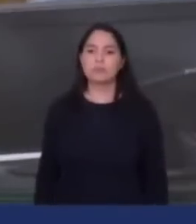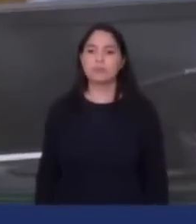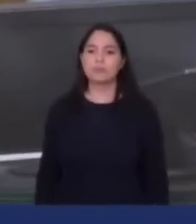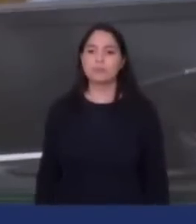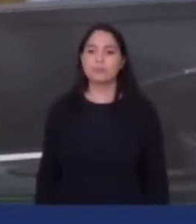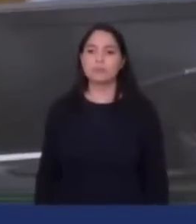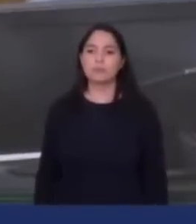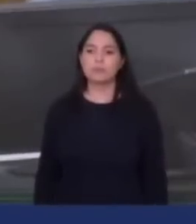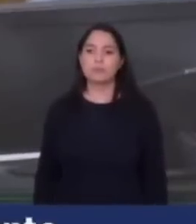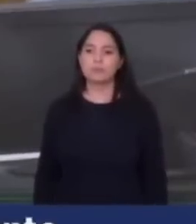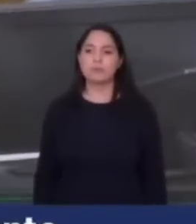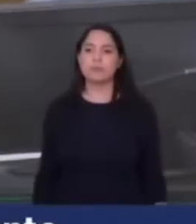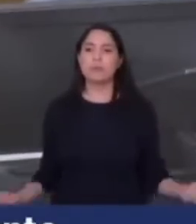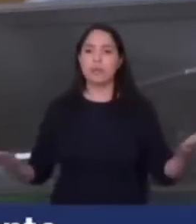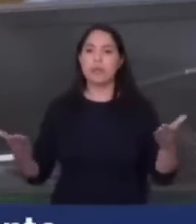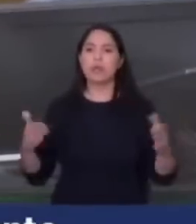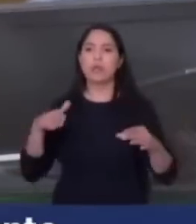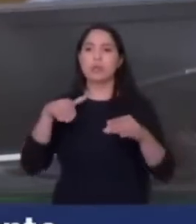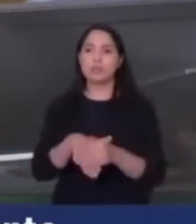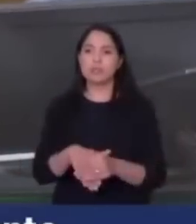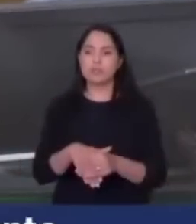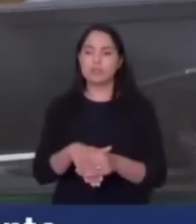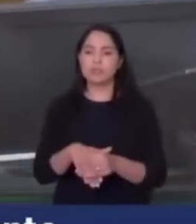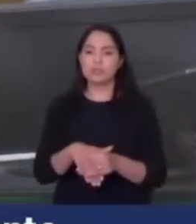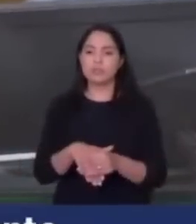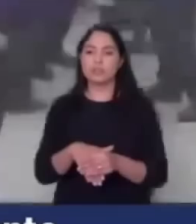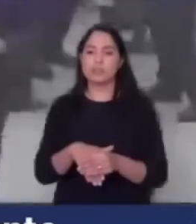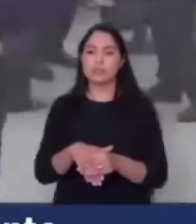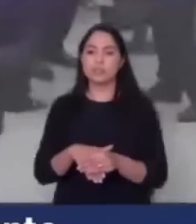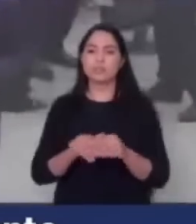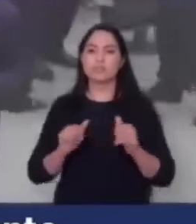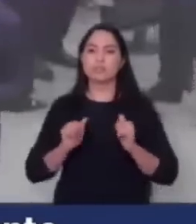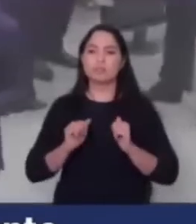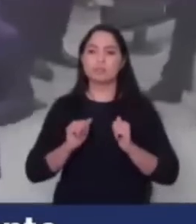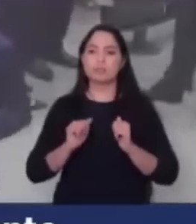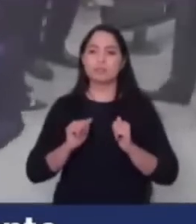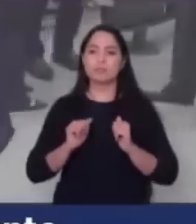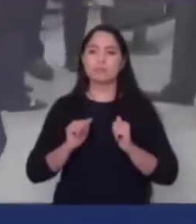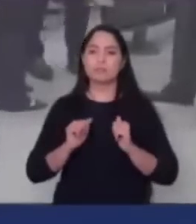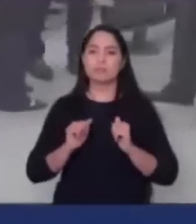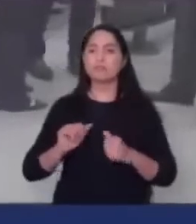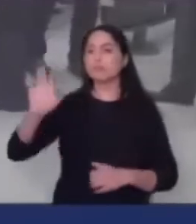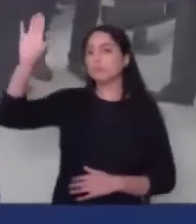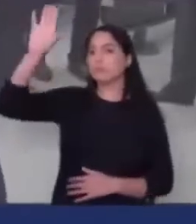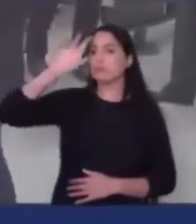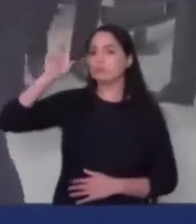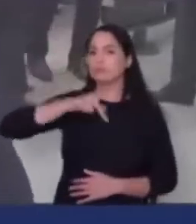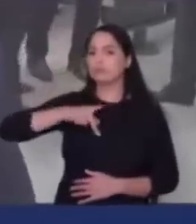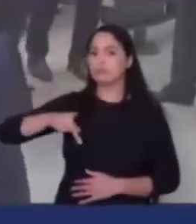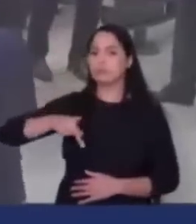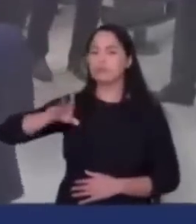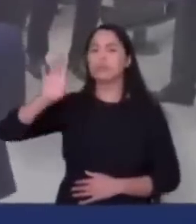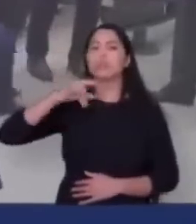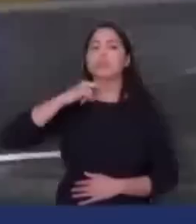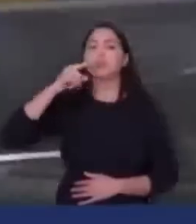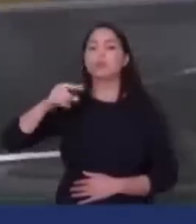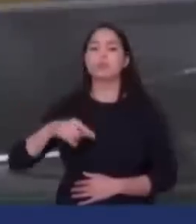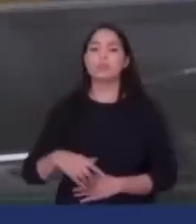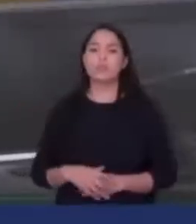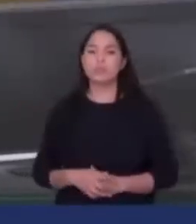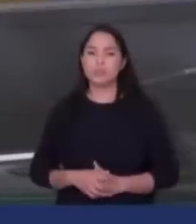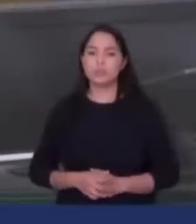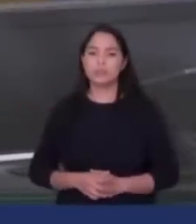Em votação, aqueles que forem pela aprovação permaneçam como se acham. Presidente, aprovado. Presidente. Pois não, deputado. Uma dúvida aqui, porque aqui nós